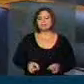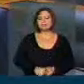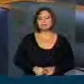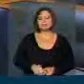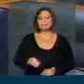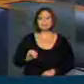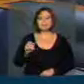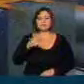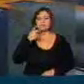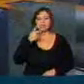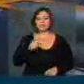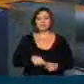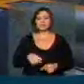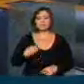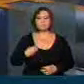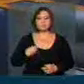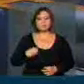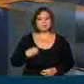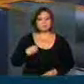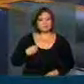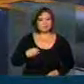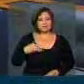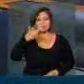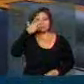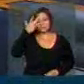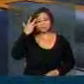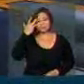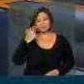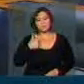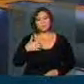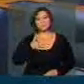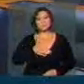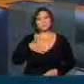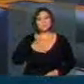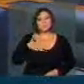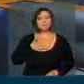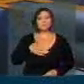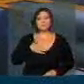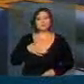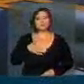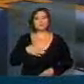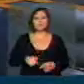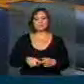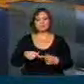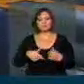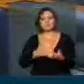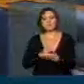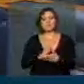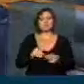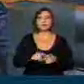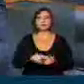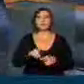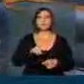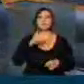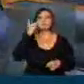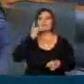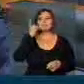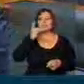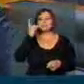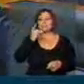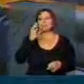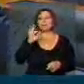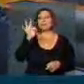registrar a presença aqui de uma pessoa que tenho muita estima, foi eleito deputado federal,